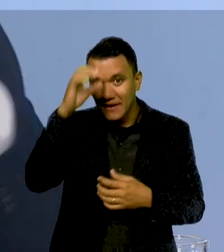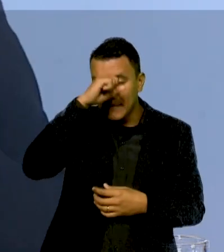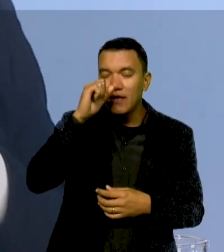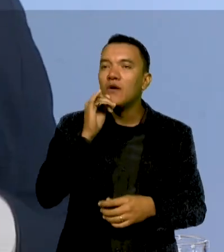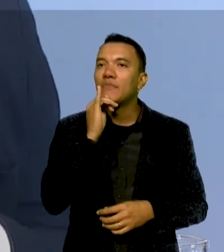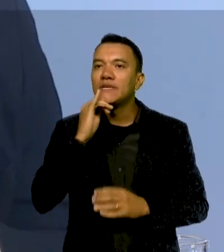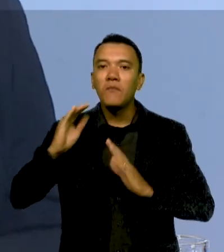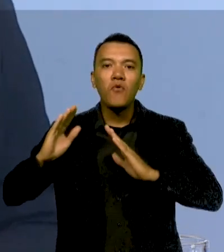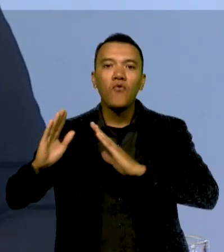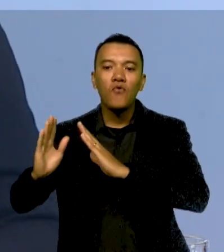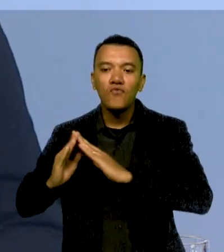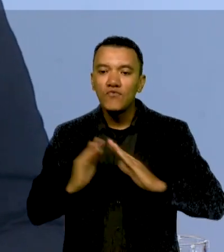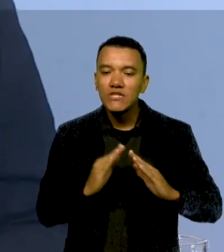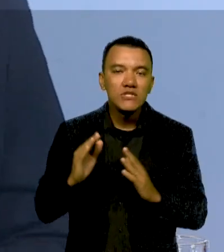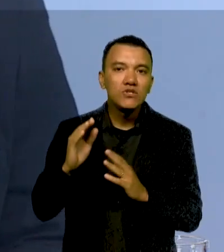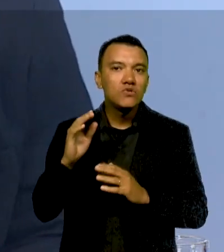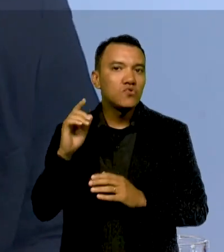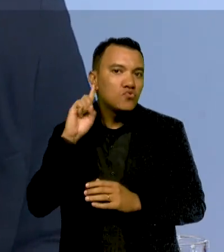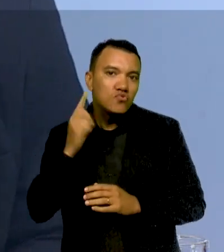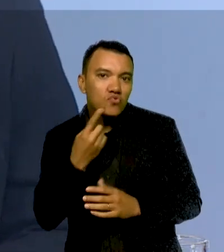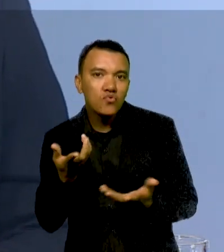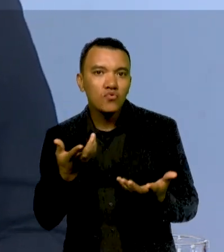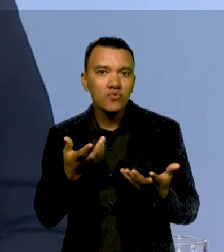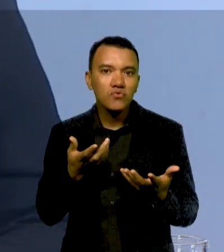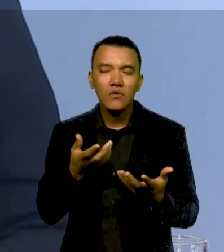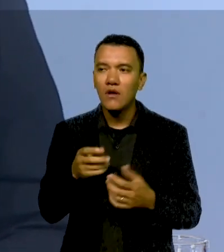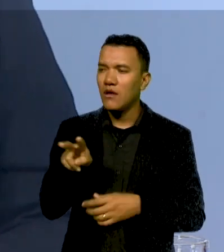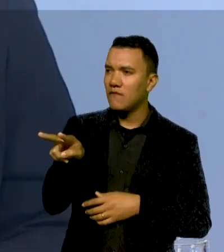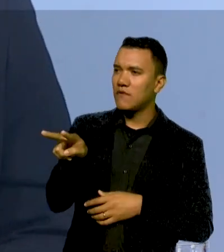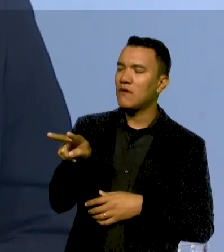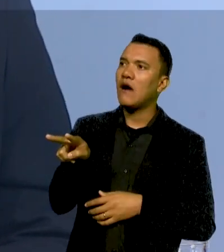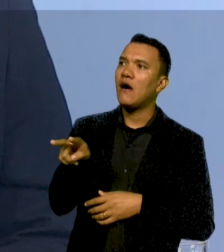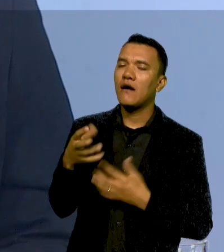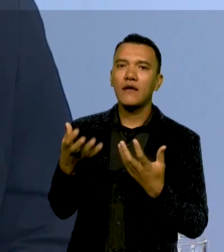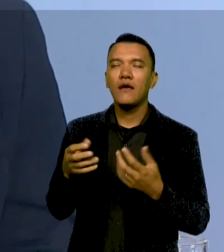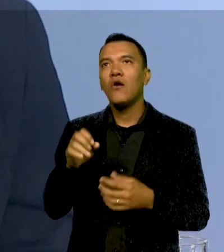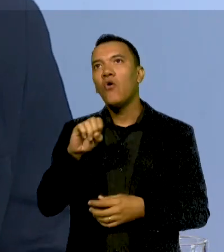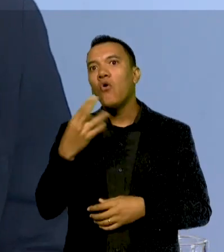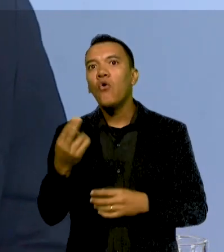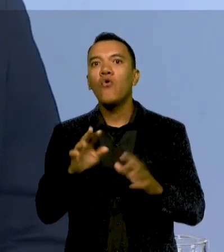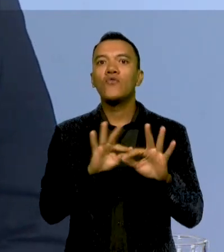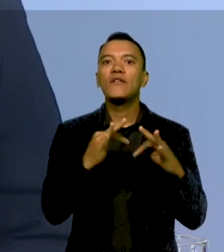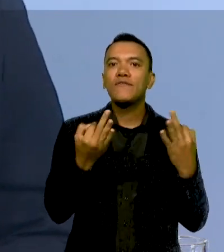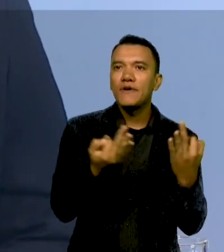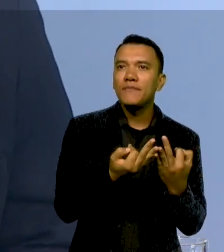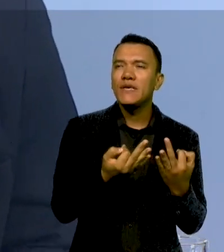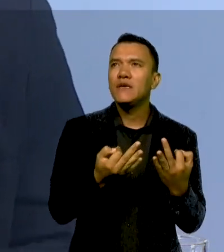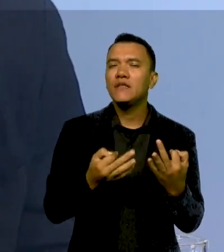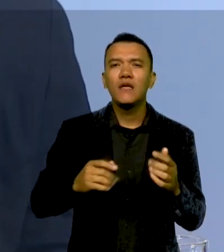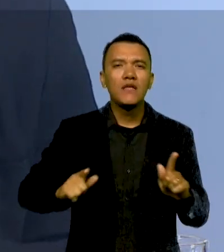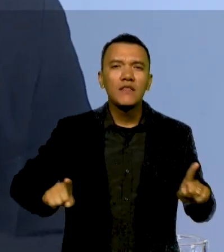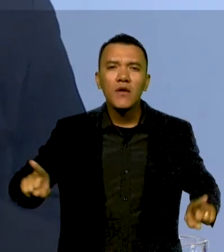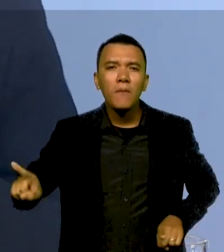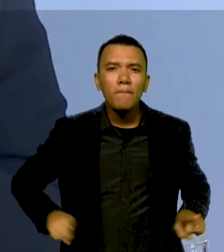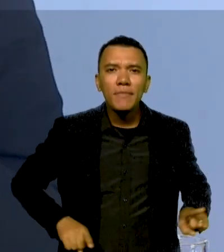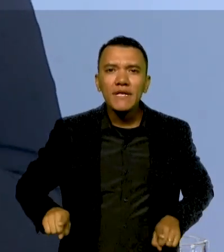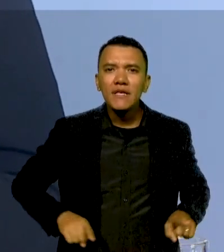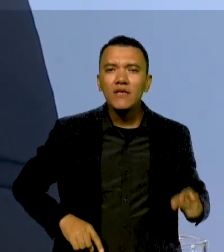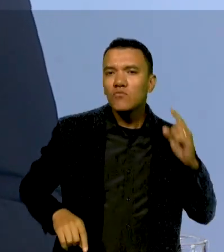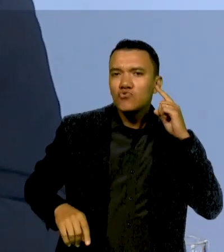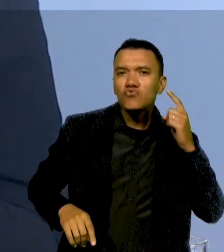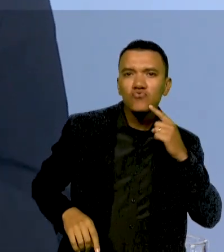quis desenvolver a comunicação com esse vizinho, ou porque na família tem um primo, que às vezes é um pouco distante, mas ele é surdo e sinaliza, e